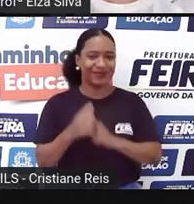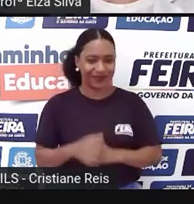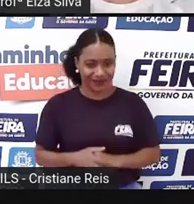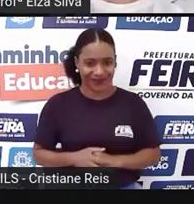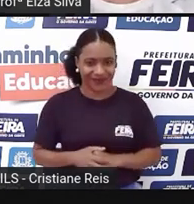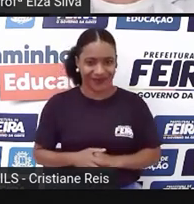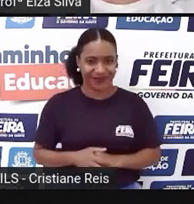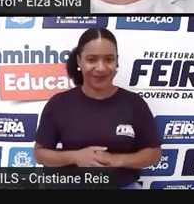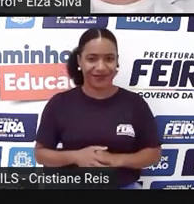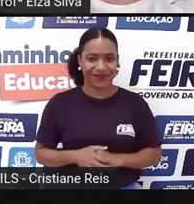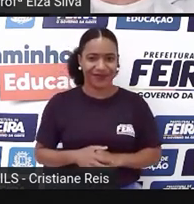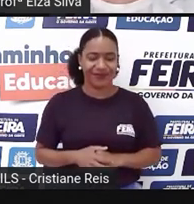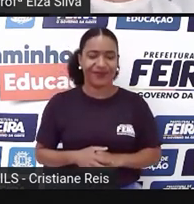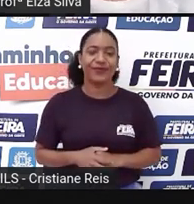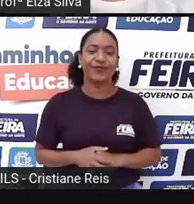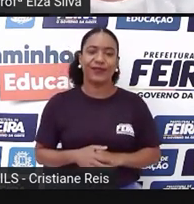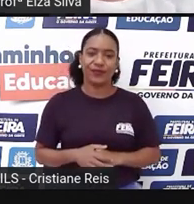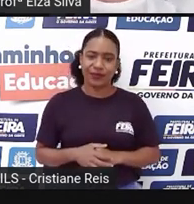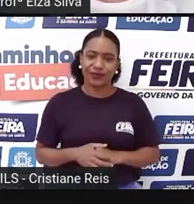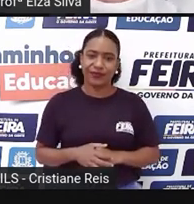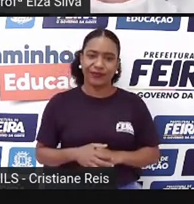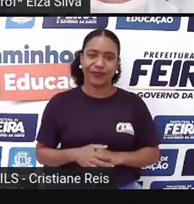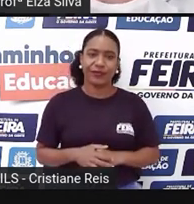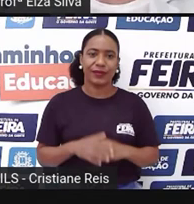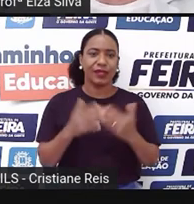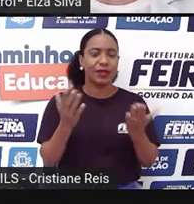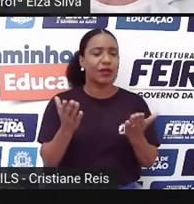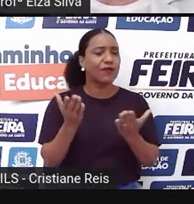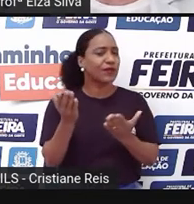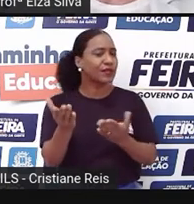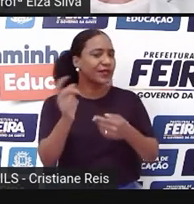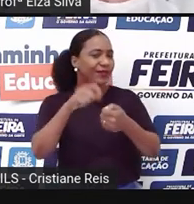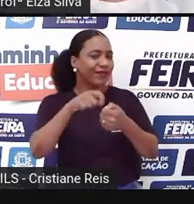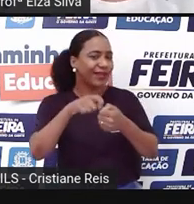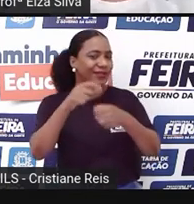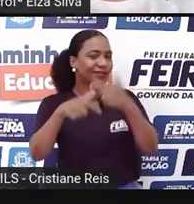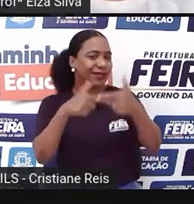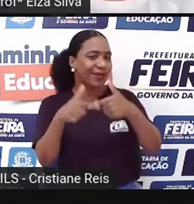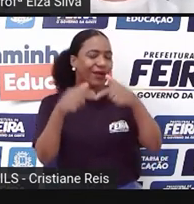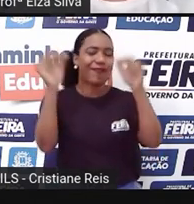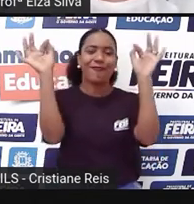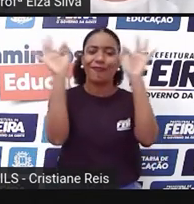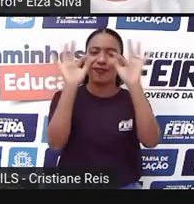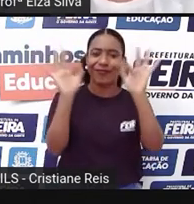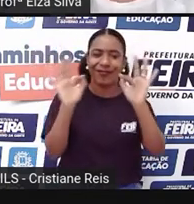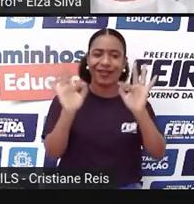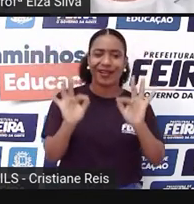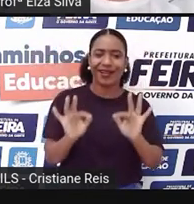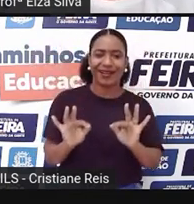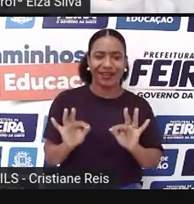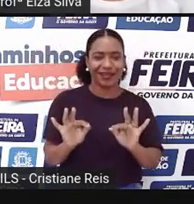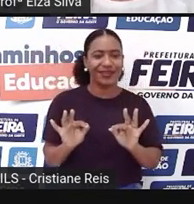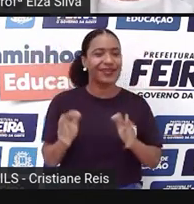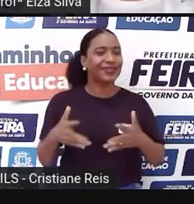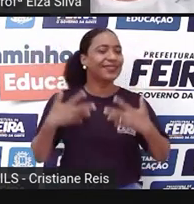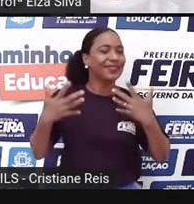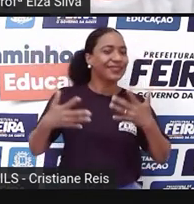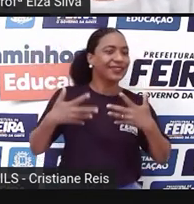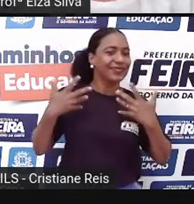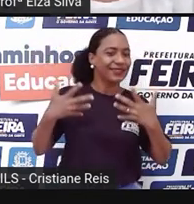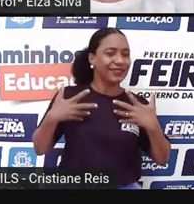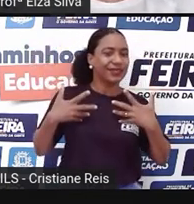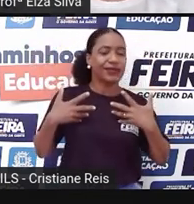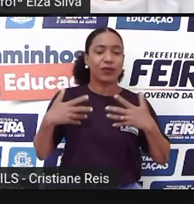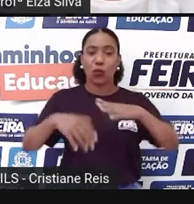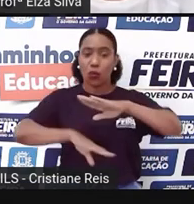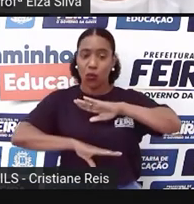What makes you happy? O que é que você faz que te deixa feliz? Move your body, o que é que você faz movimentando o